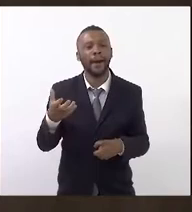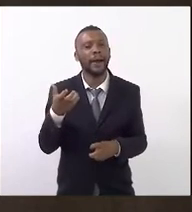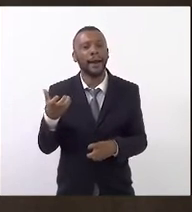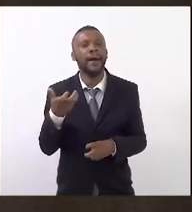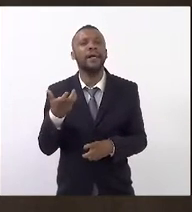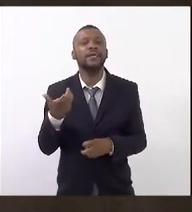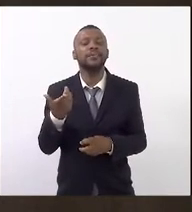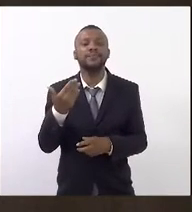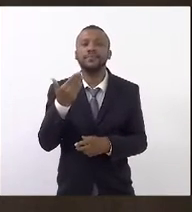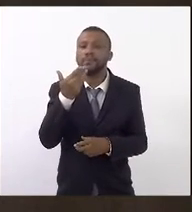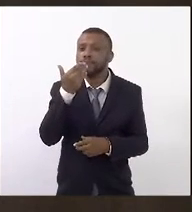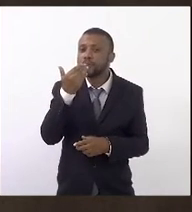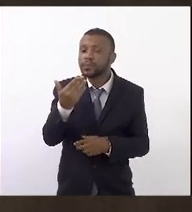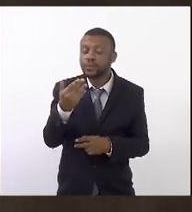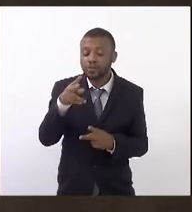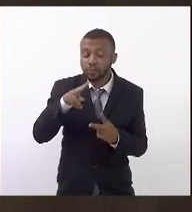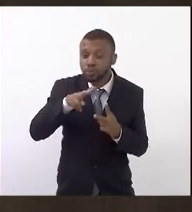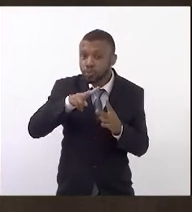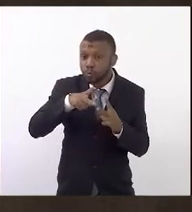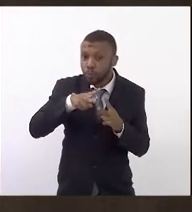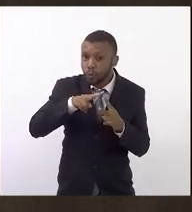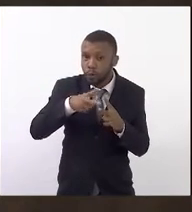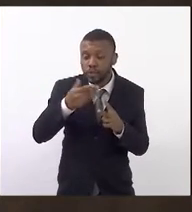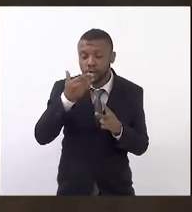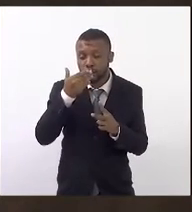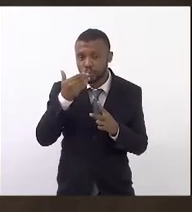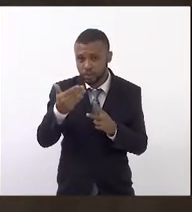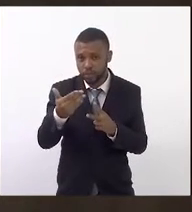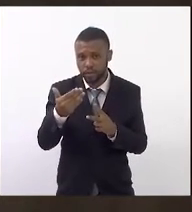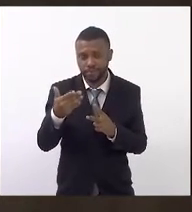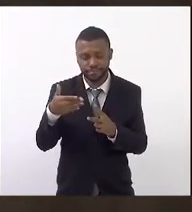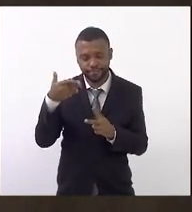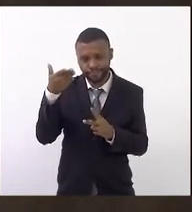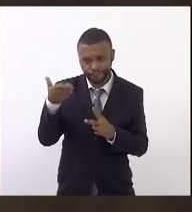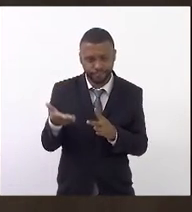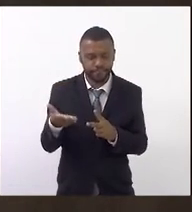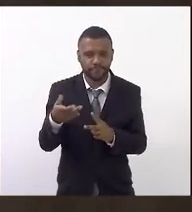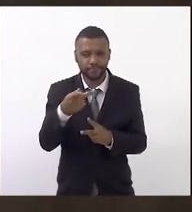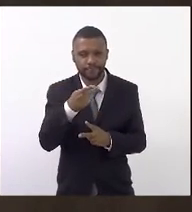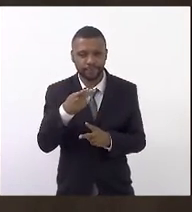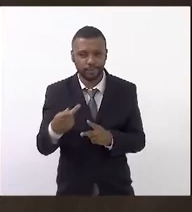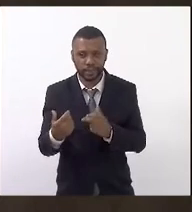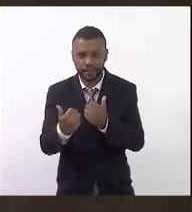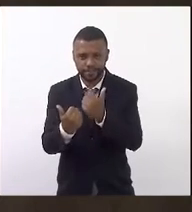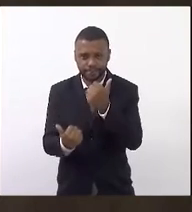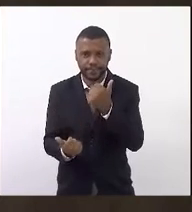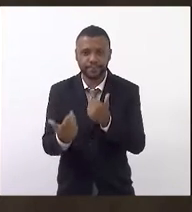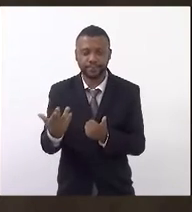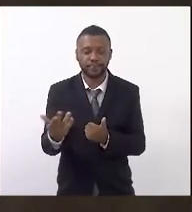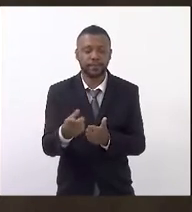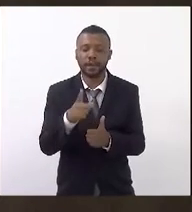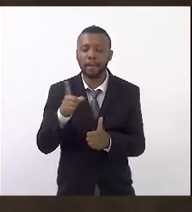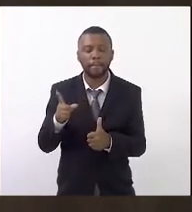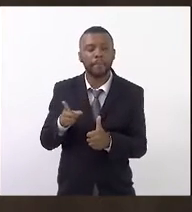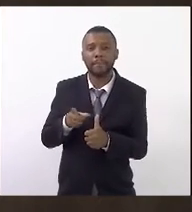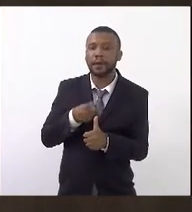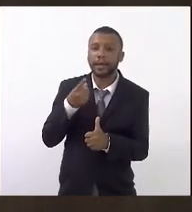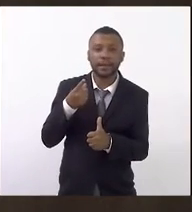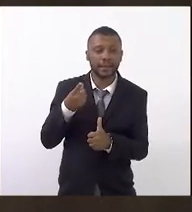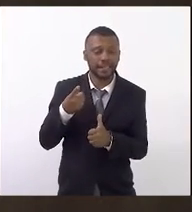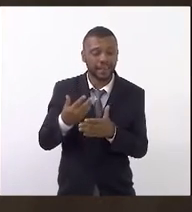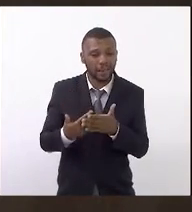duas solicitações a Vossa Excelência. A primeira é que, desde a tragédia